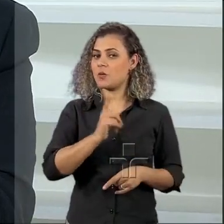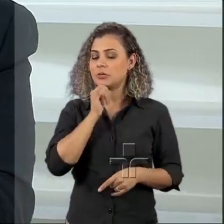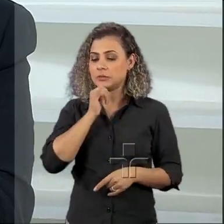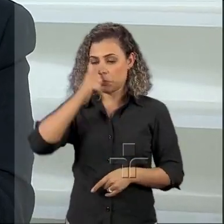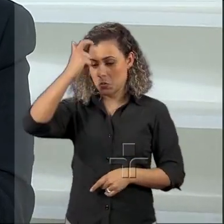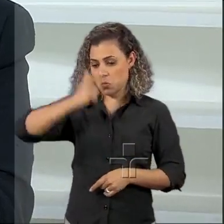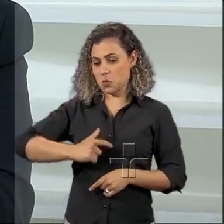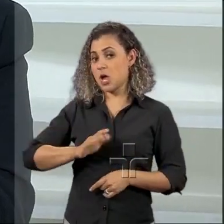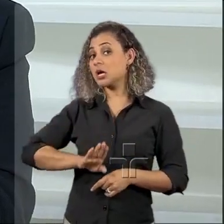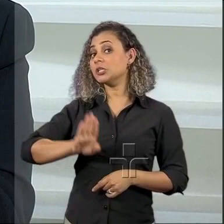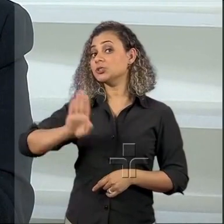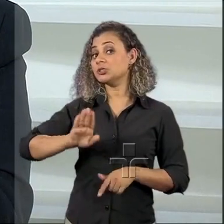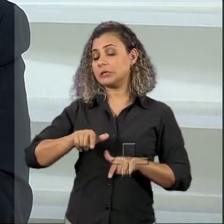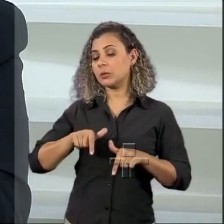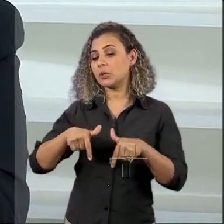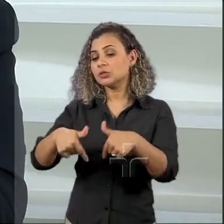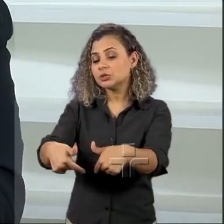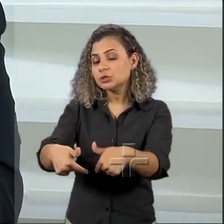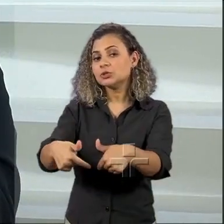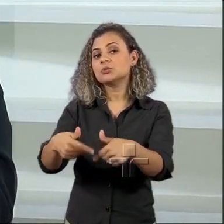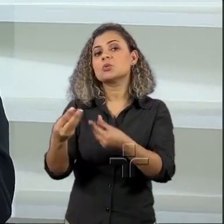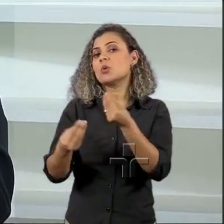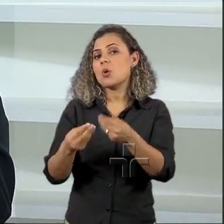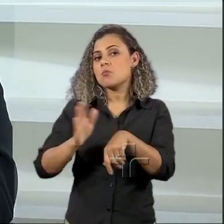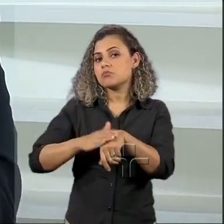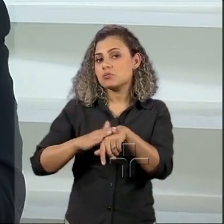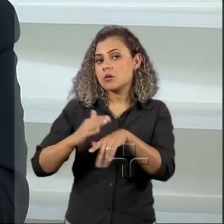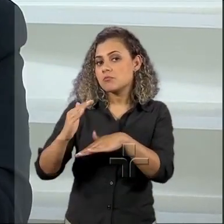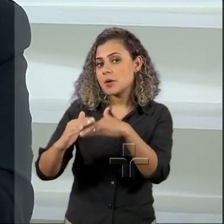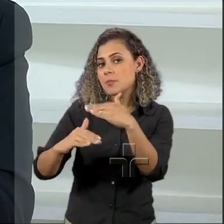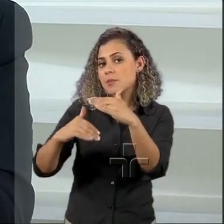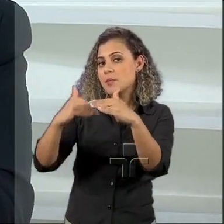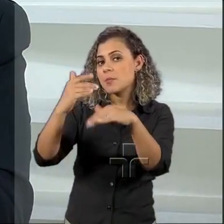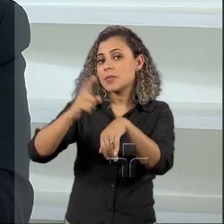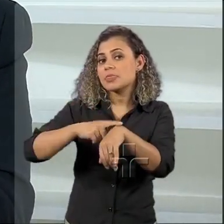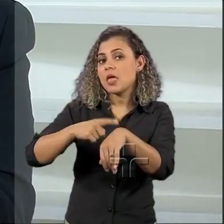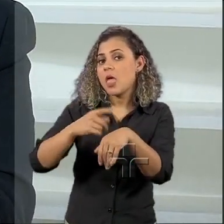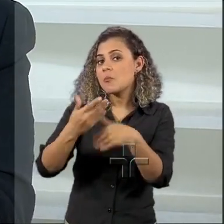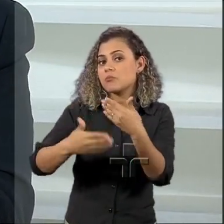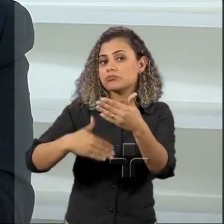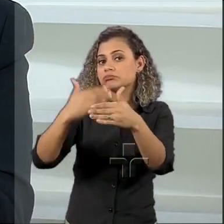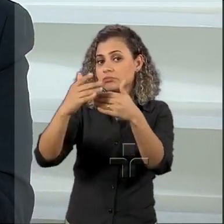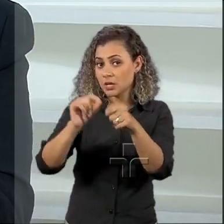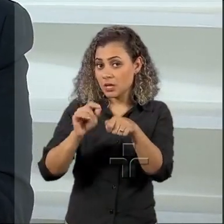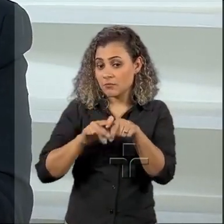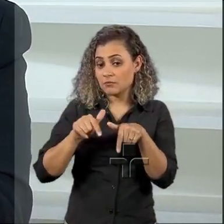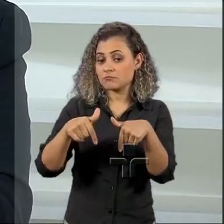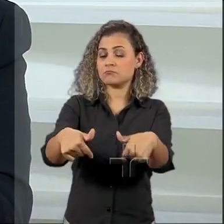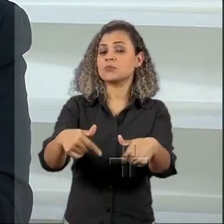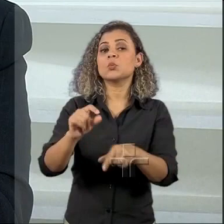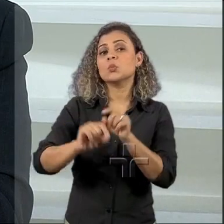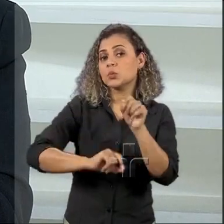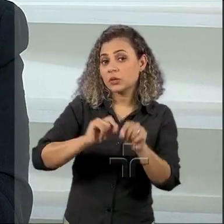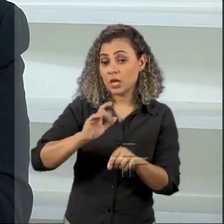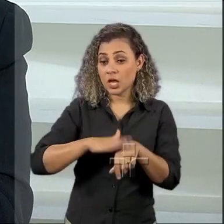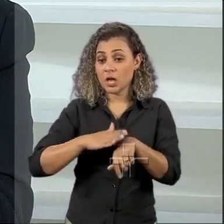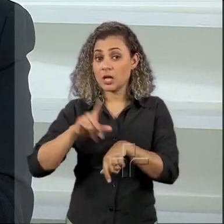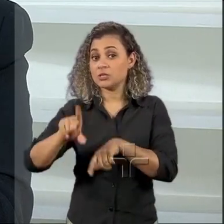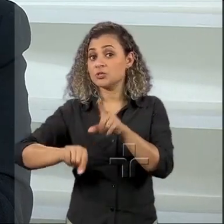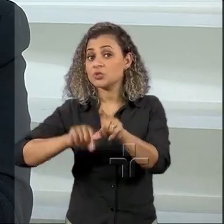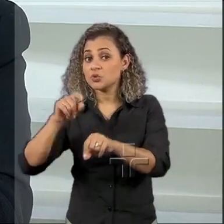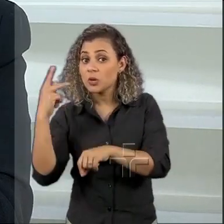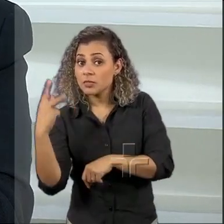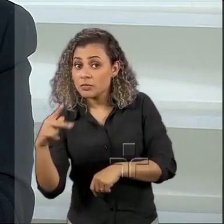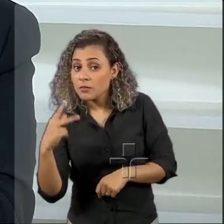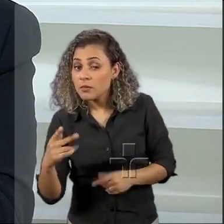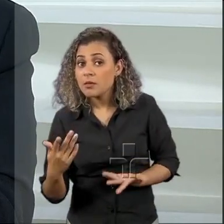candidato agiu, qual é a forma dele proceder ao longo do tempo, quais são as credenciais que ele traz. As escolhas que ele fez ao